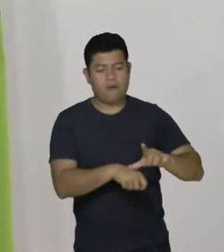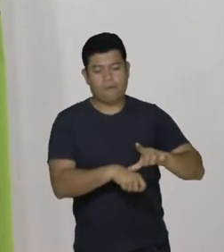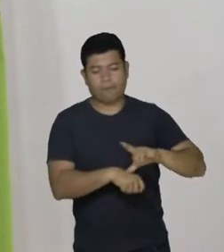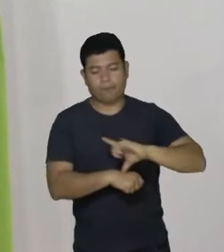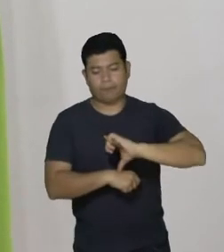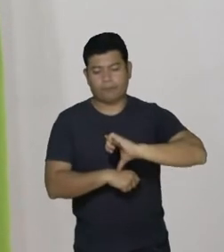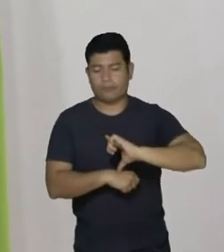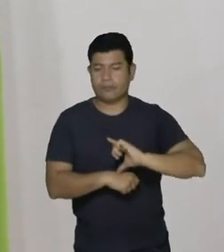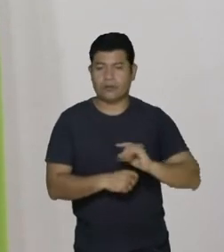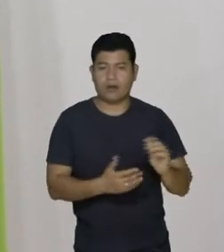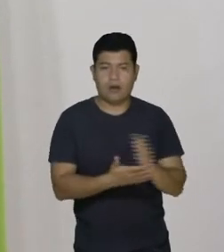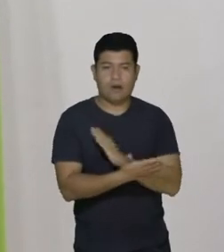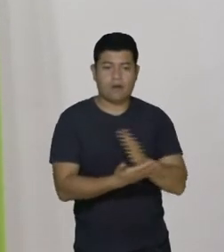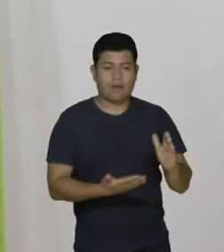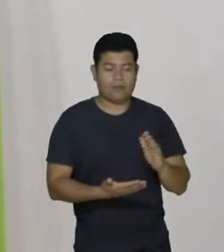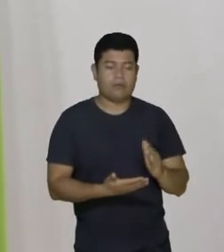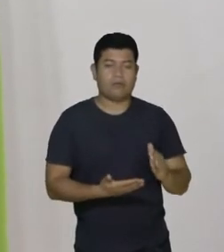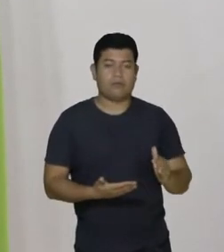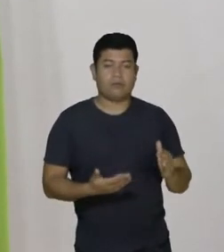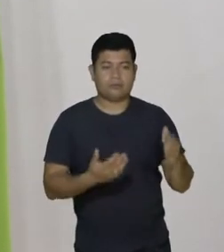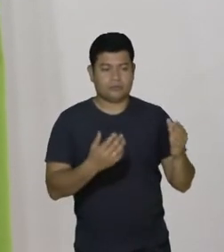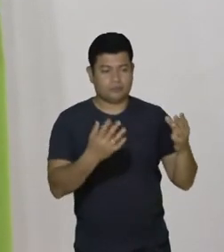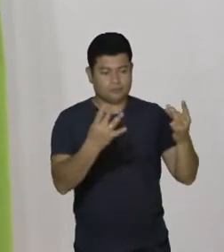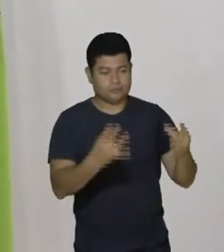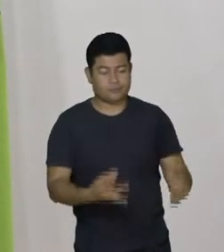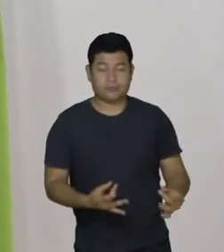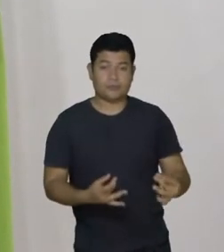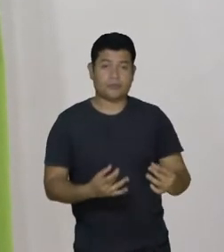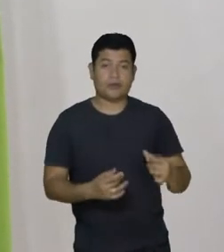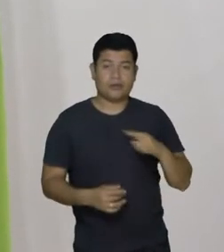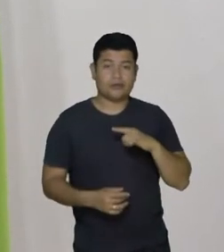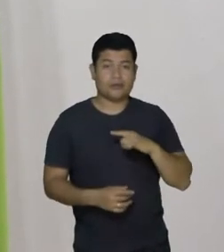algumas especialidades têm provocado para